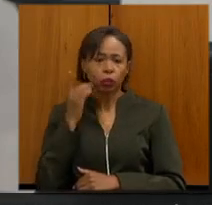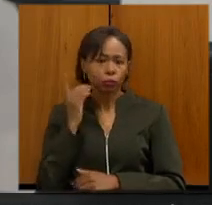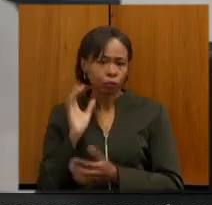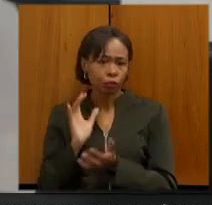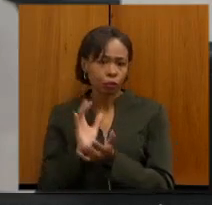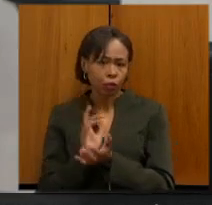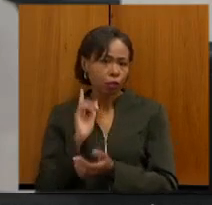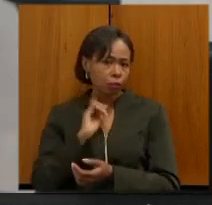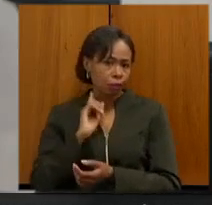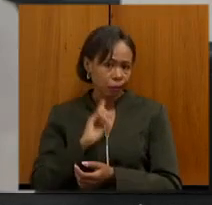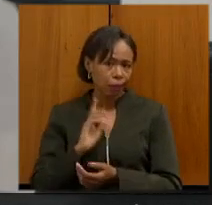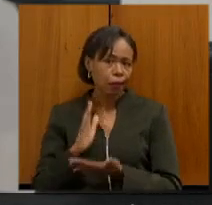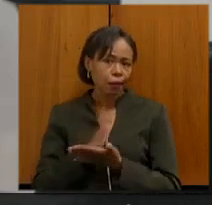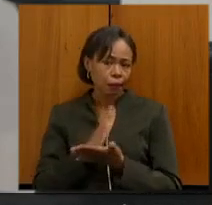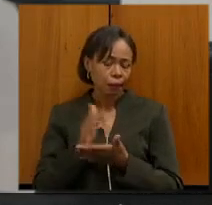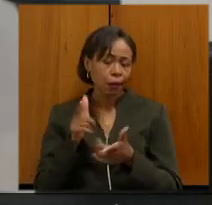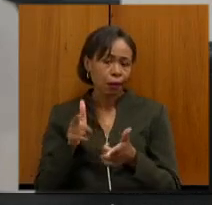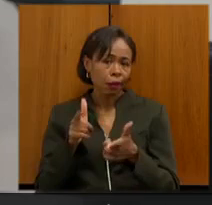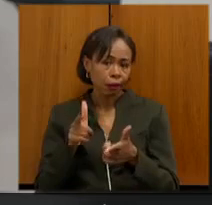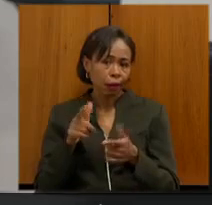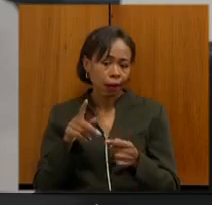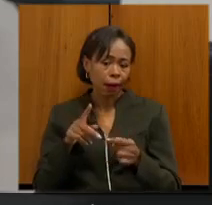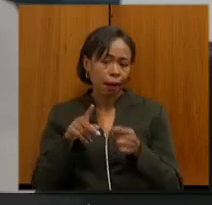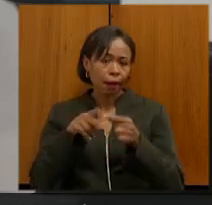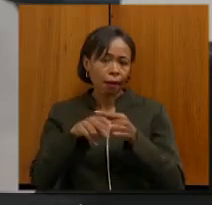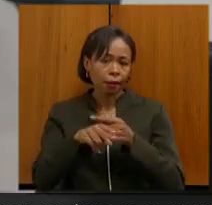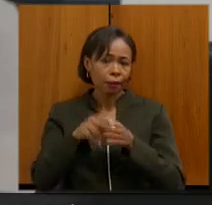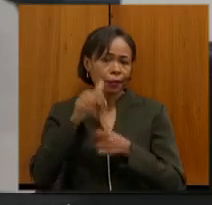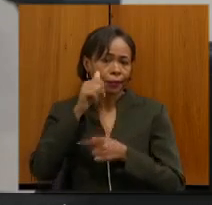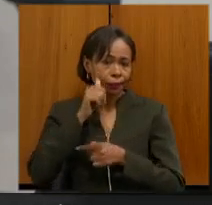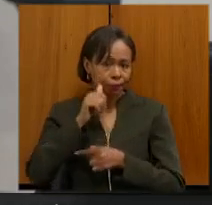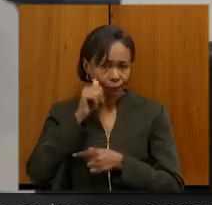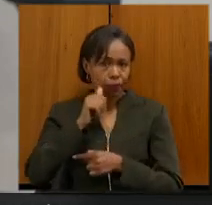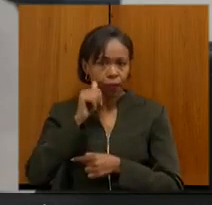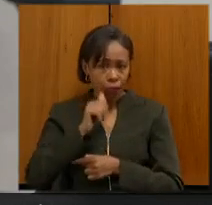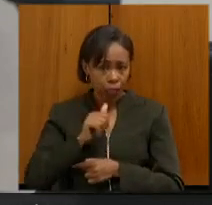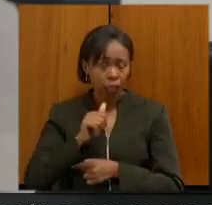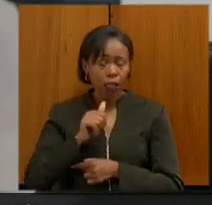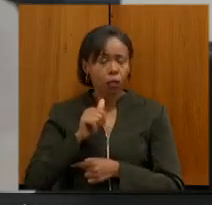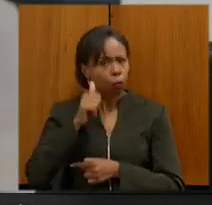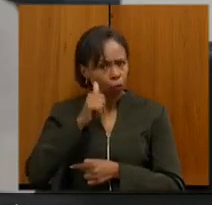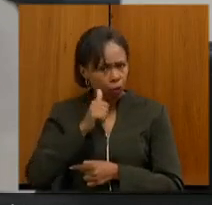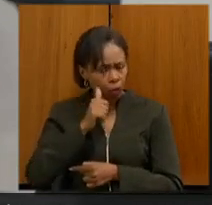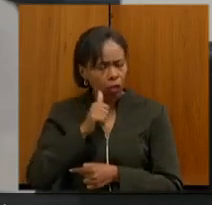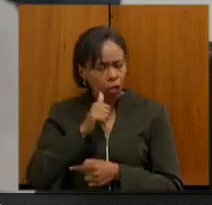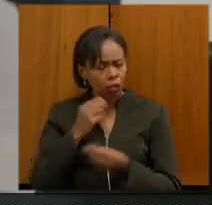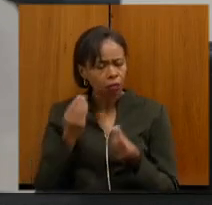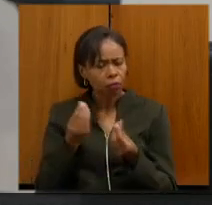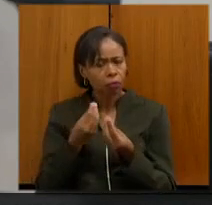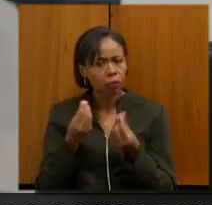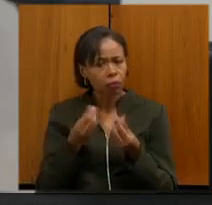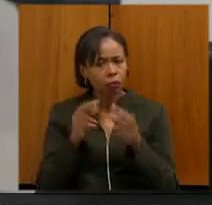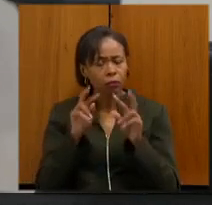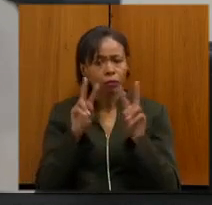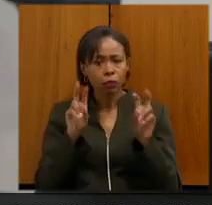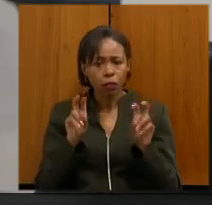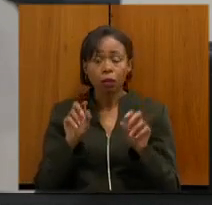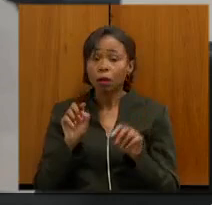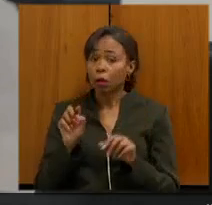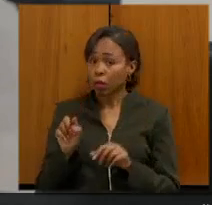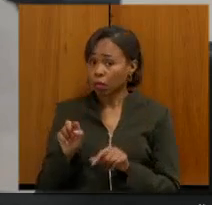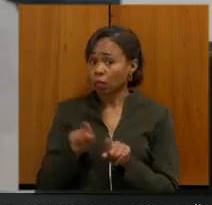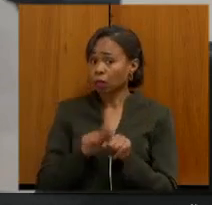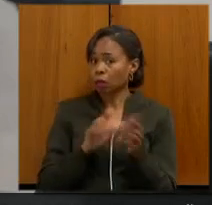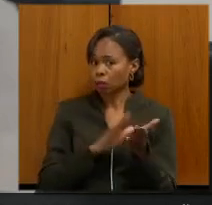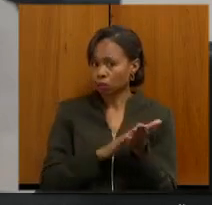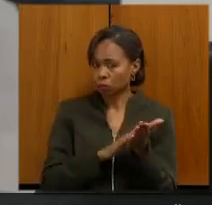nome de castradores de mulheres que se mostram tão insensíveis como temos visto ultimamente mas parabenizo zhou Oi